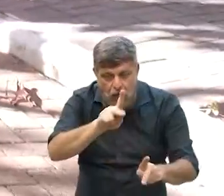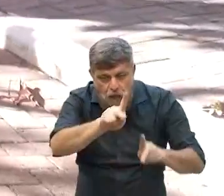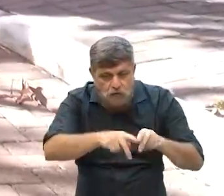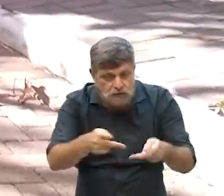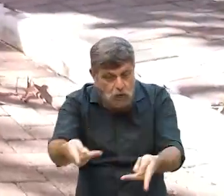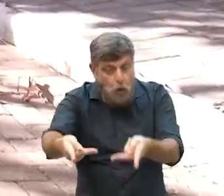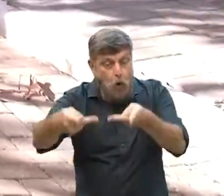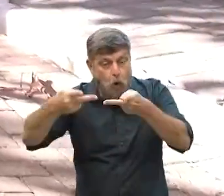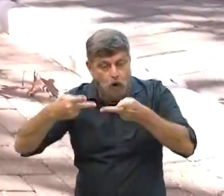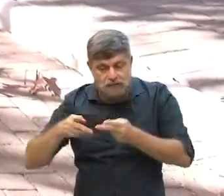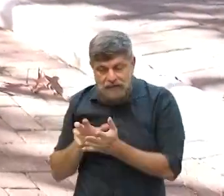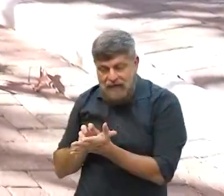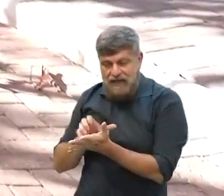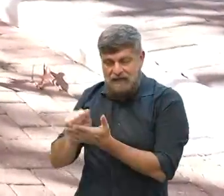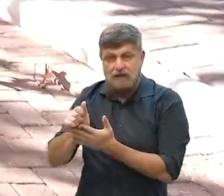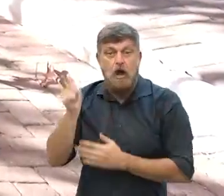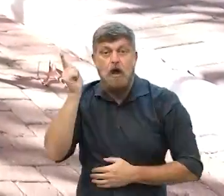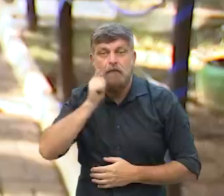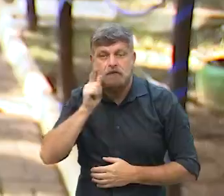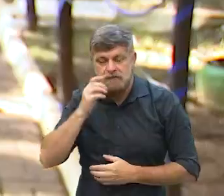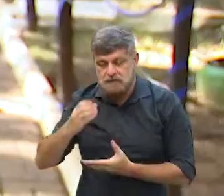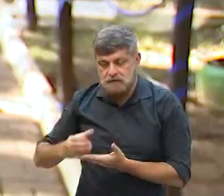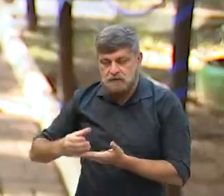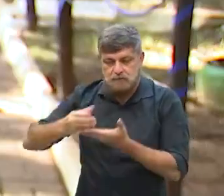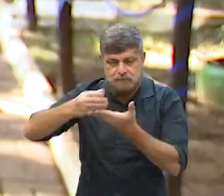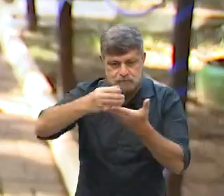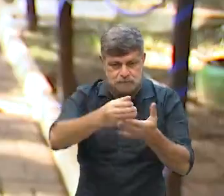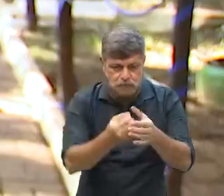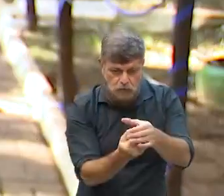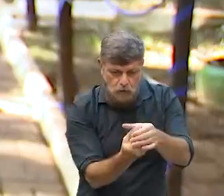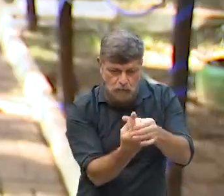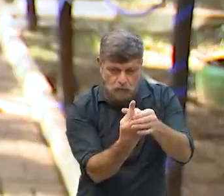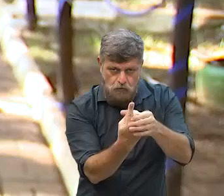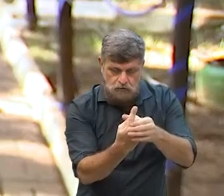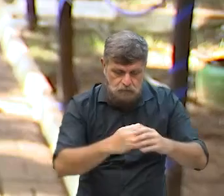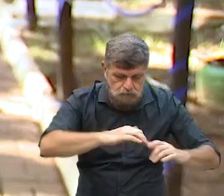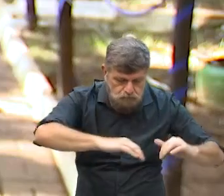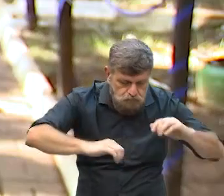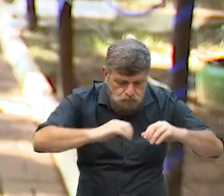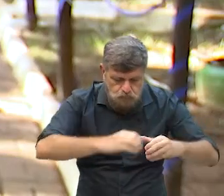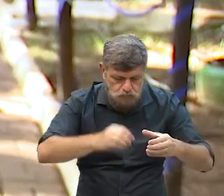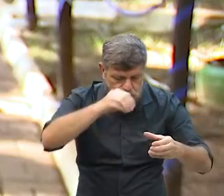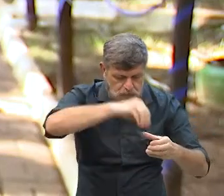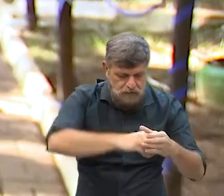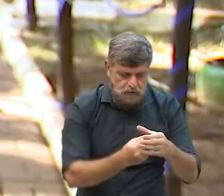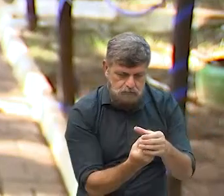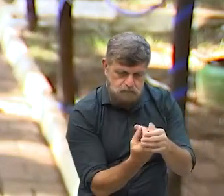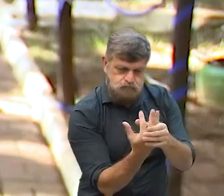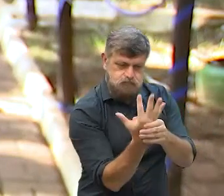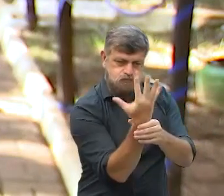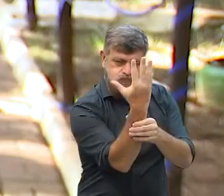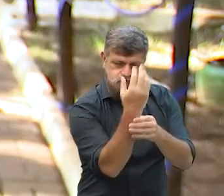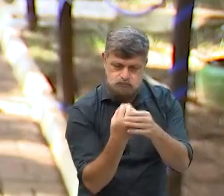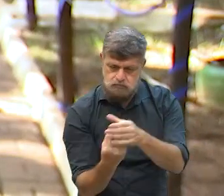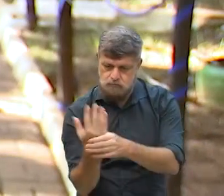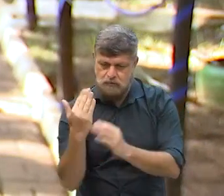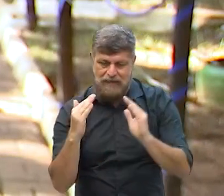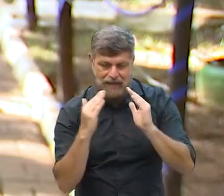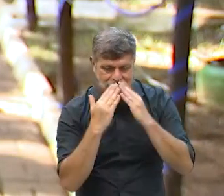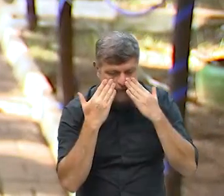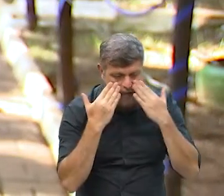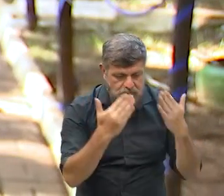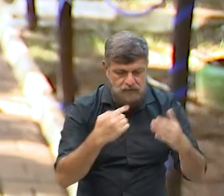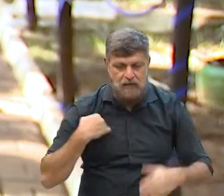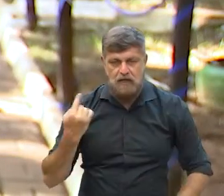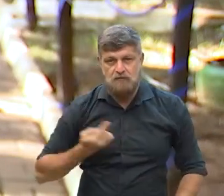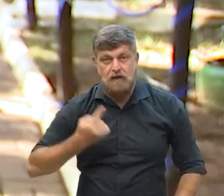para que se cadastre para poder obter uma muda. E a partir desse plano de arborização, aí sim nós vamos pensar nesses plantios